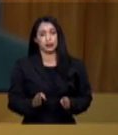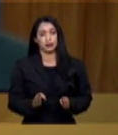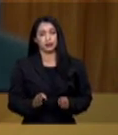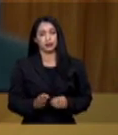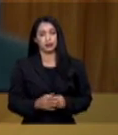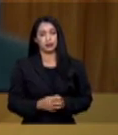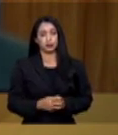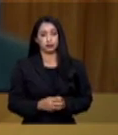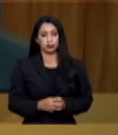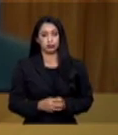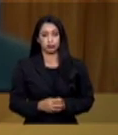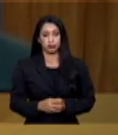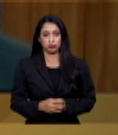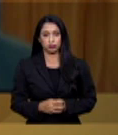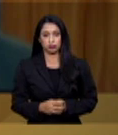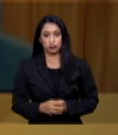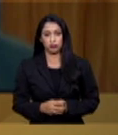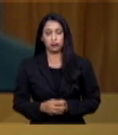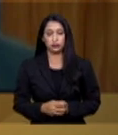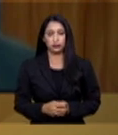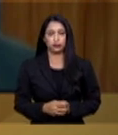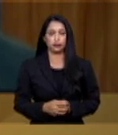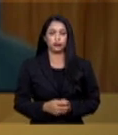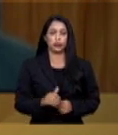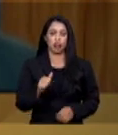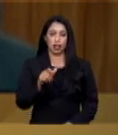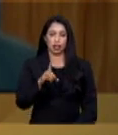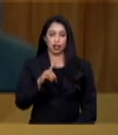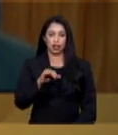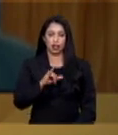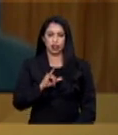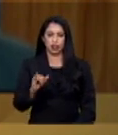Nós apreciamos essa matéria, o julgamento da ADI